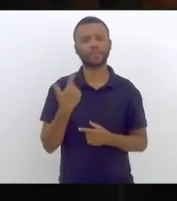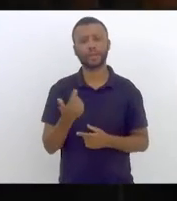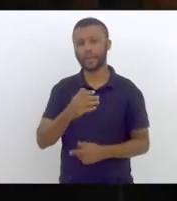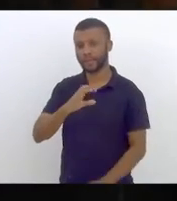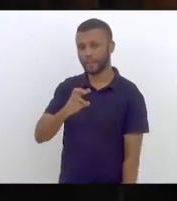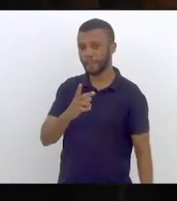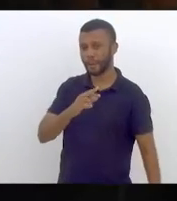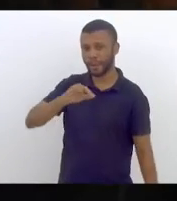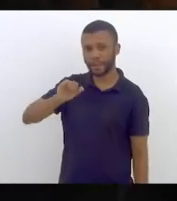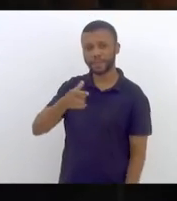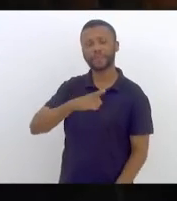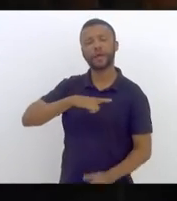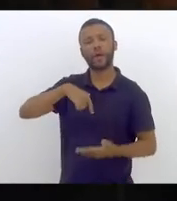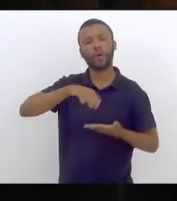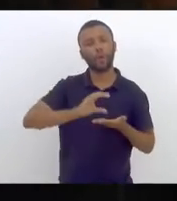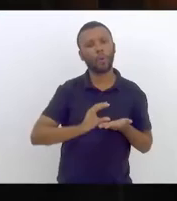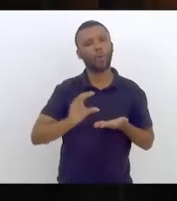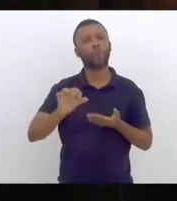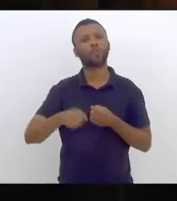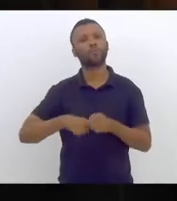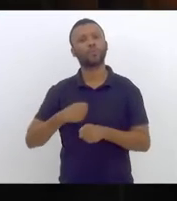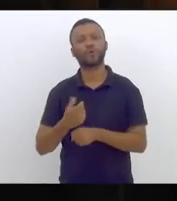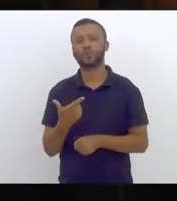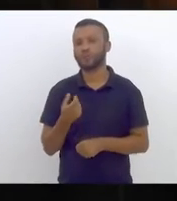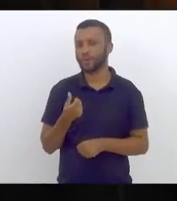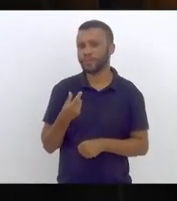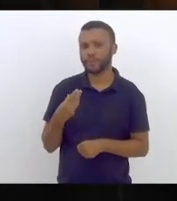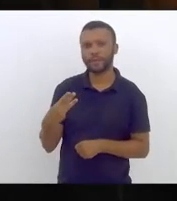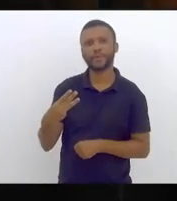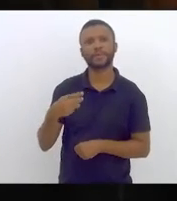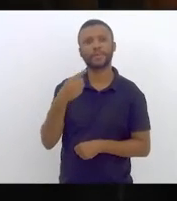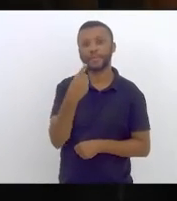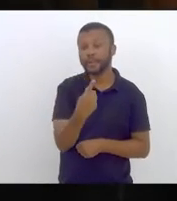em 2023 de 122,9